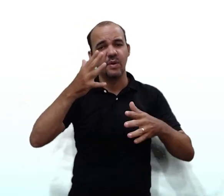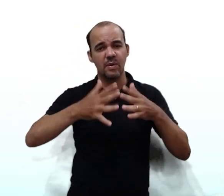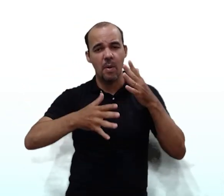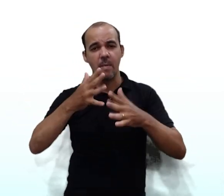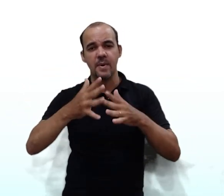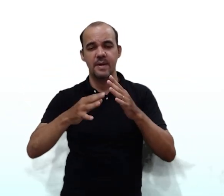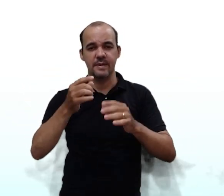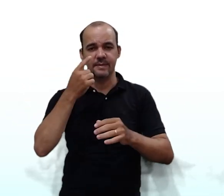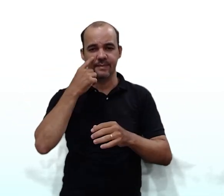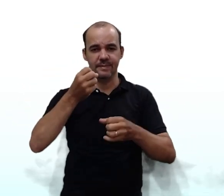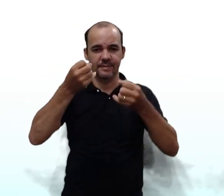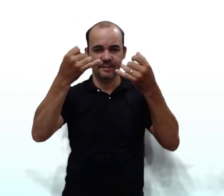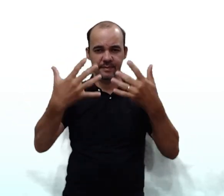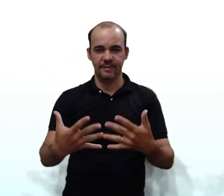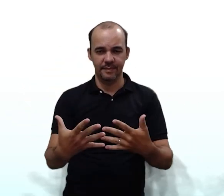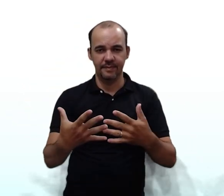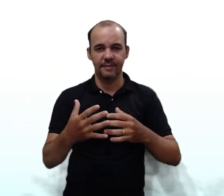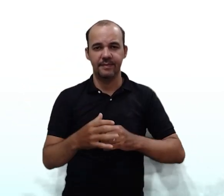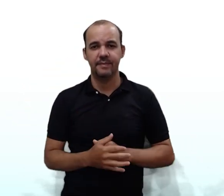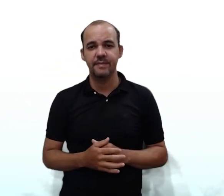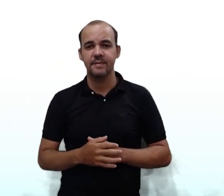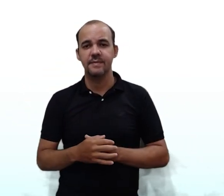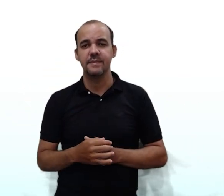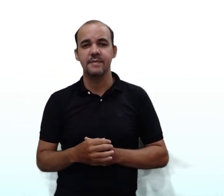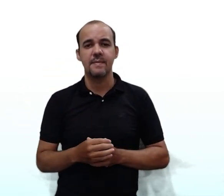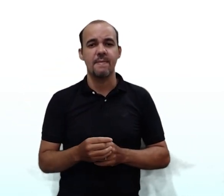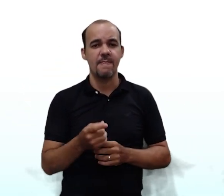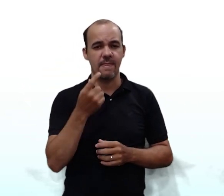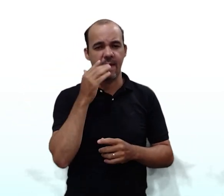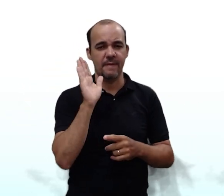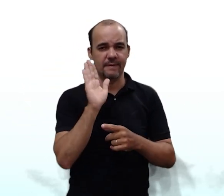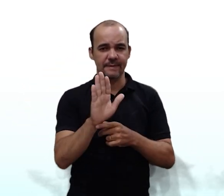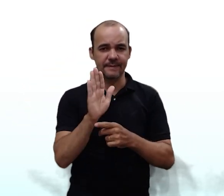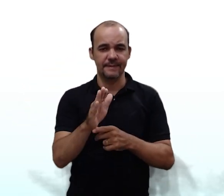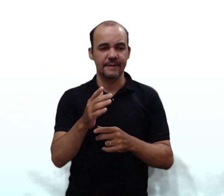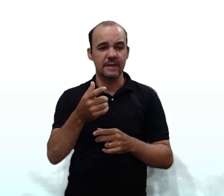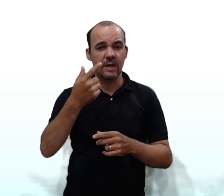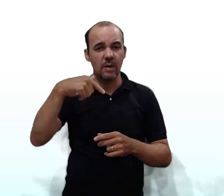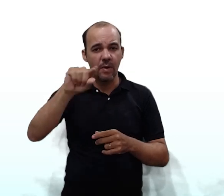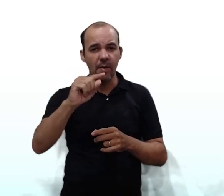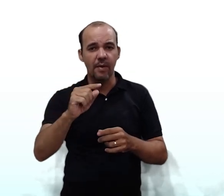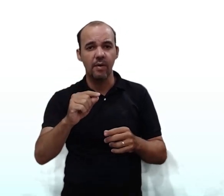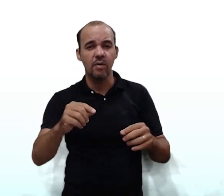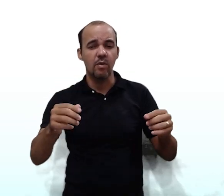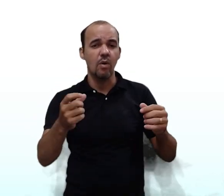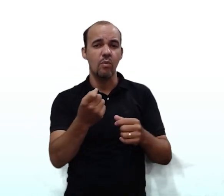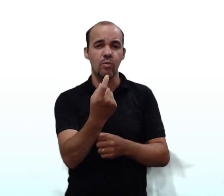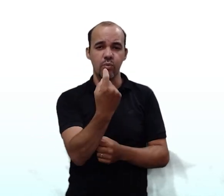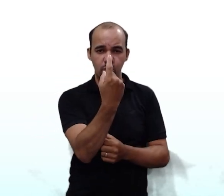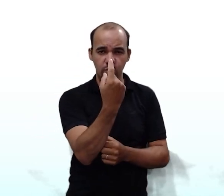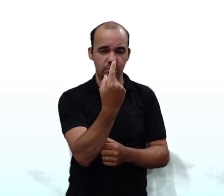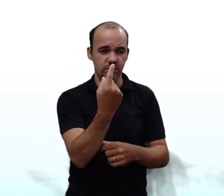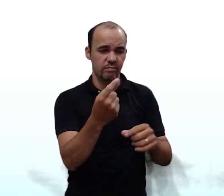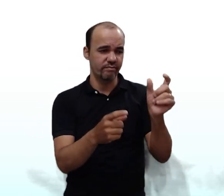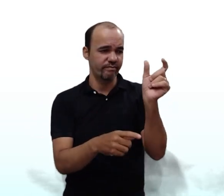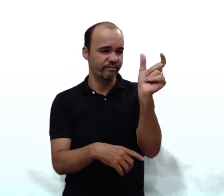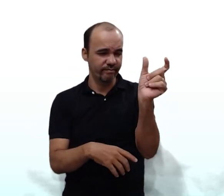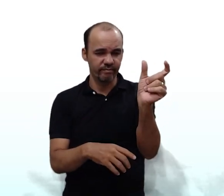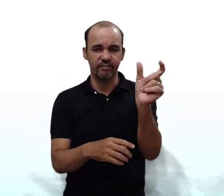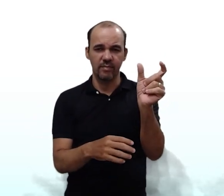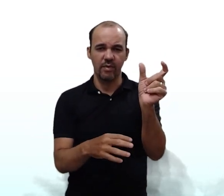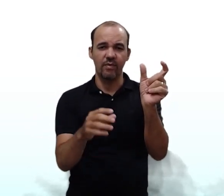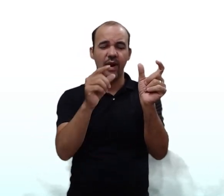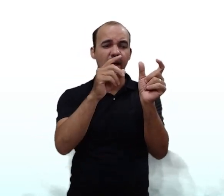pouquinho mais a tua vida, mas não se desespera não, viu? A gente está aqui para te ajudar. Um único phrasal verb pode